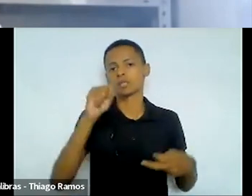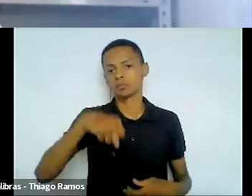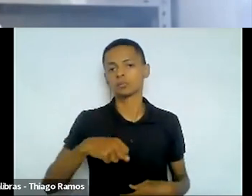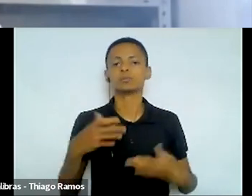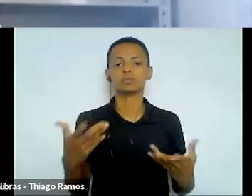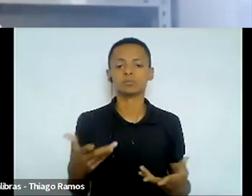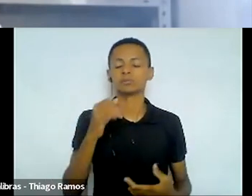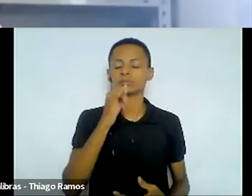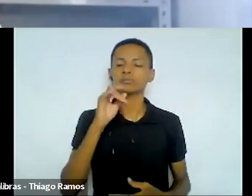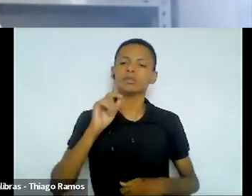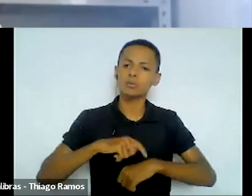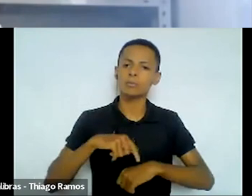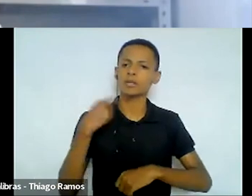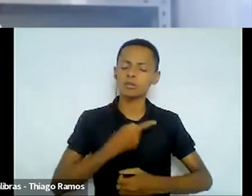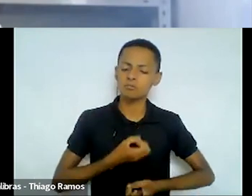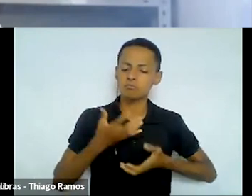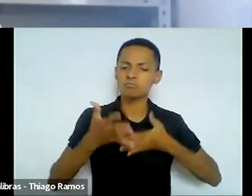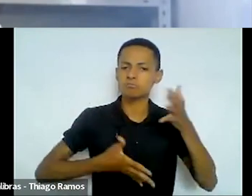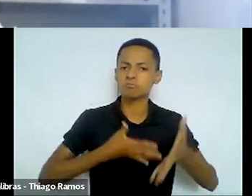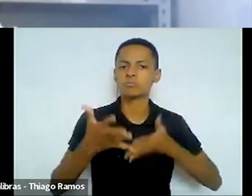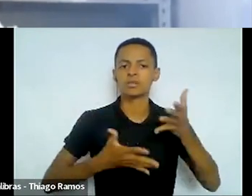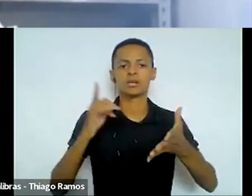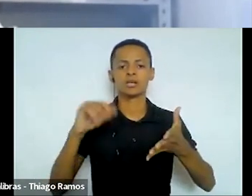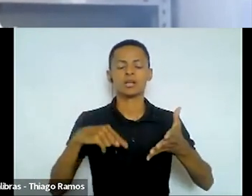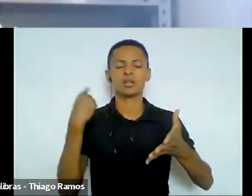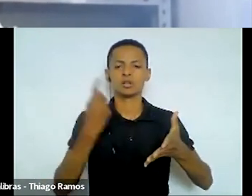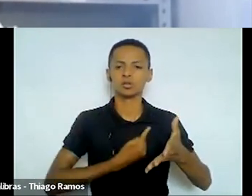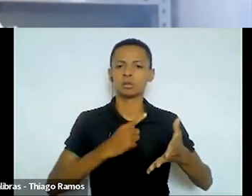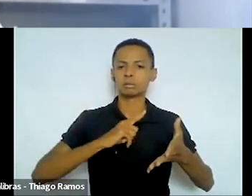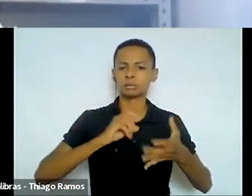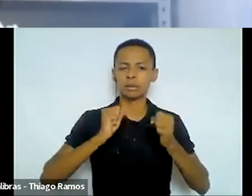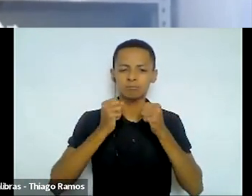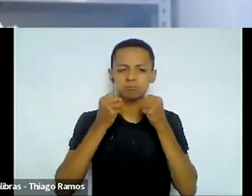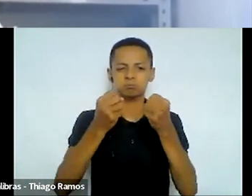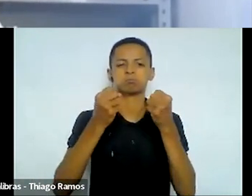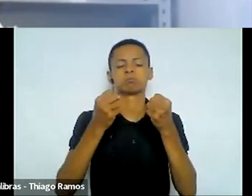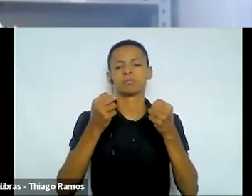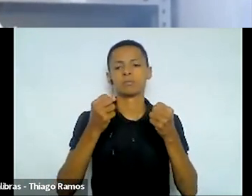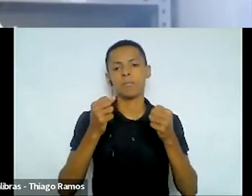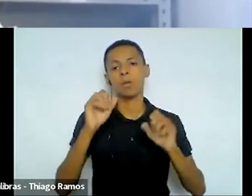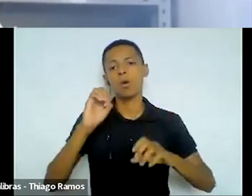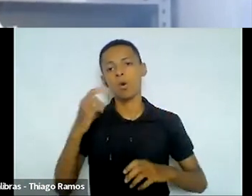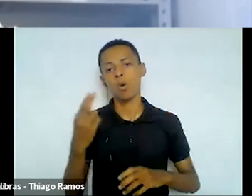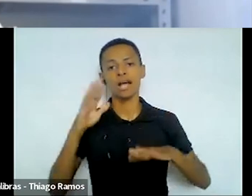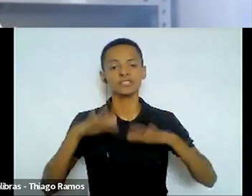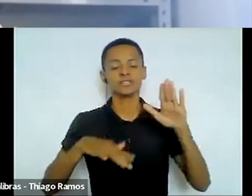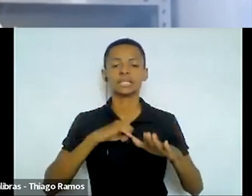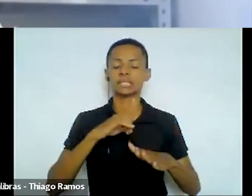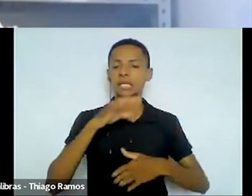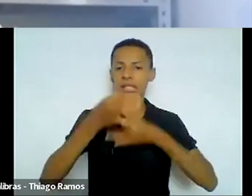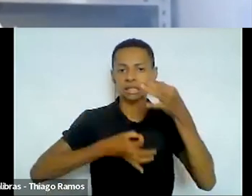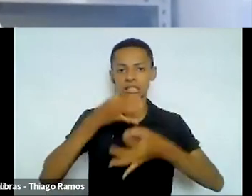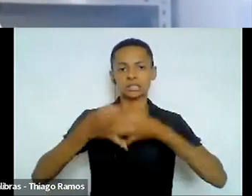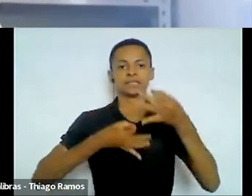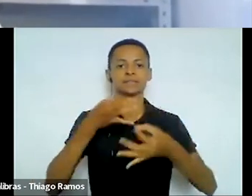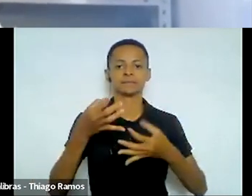gente fala e que a gente fala das nossas dores, que a gente fala com um pouco mais de ênfase, ou a gente tece críticas a setores,